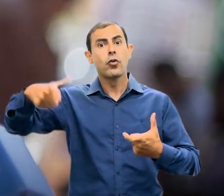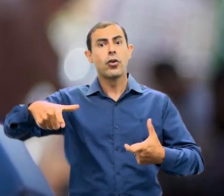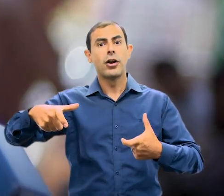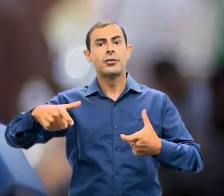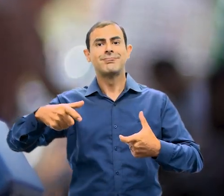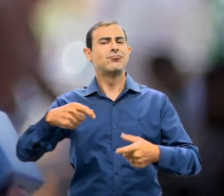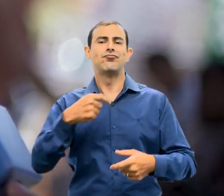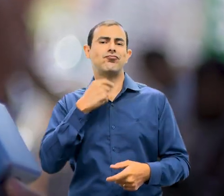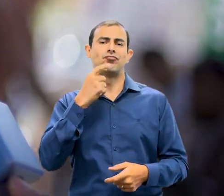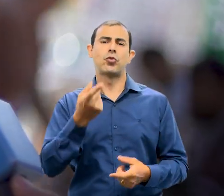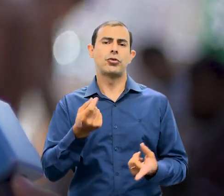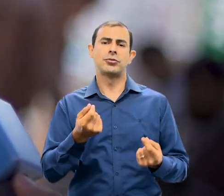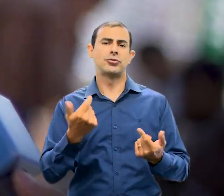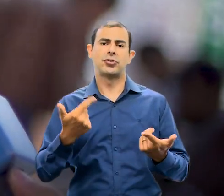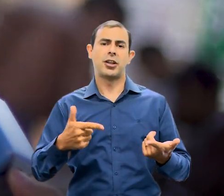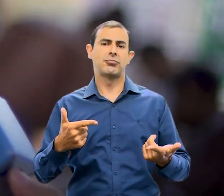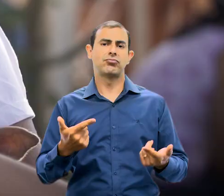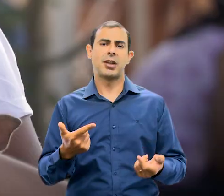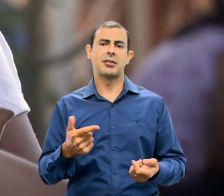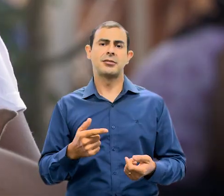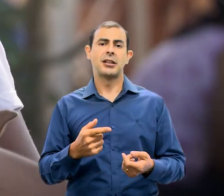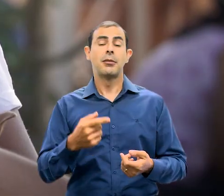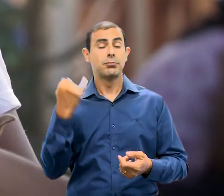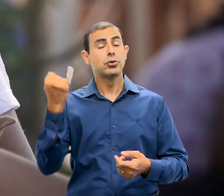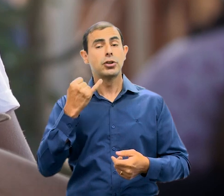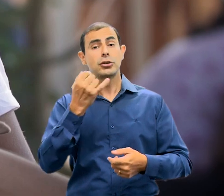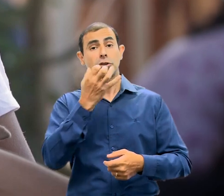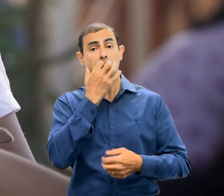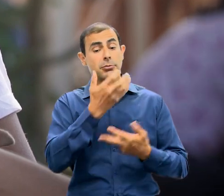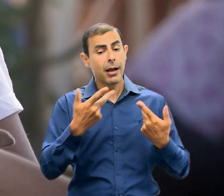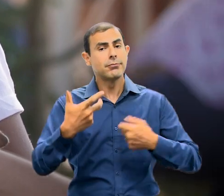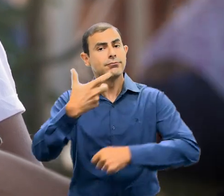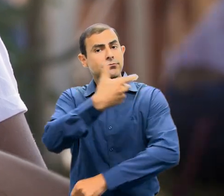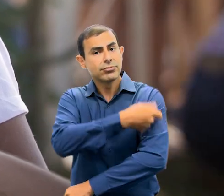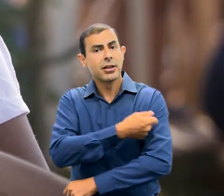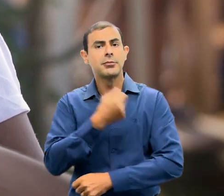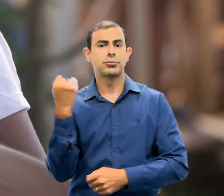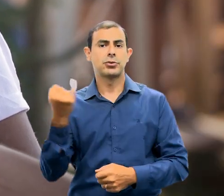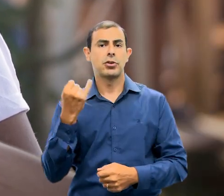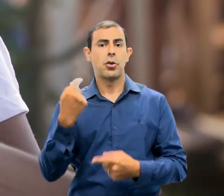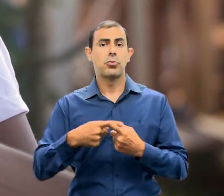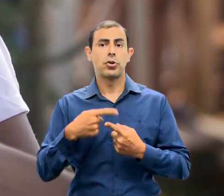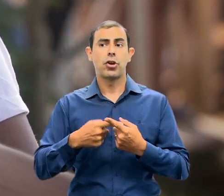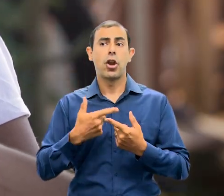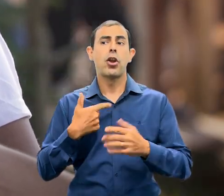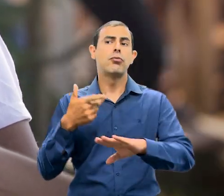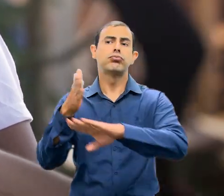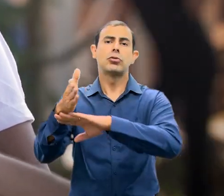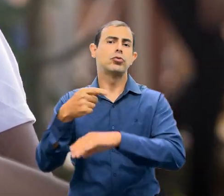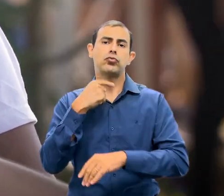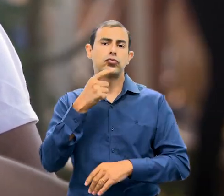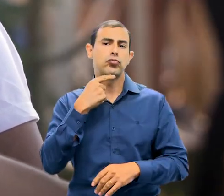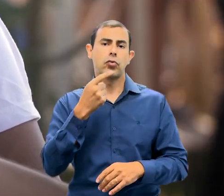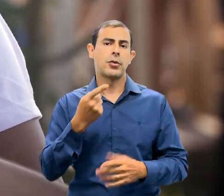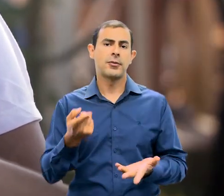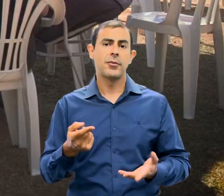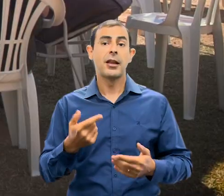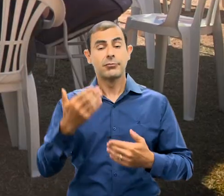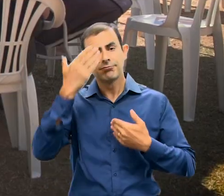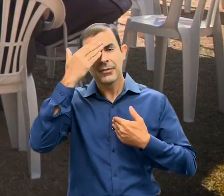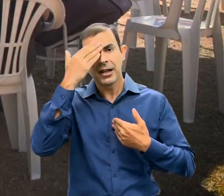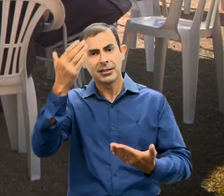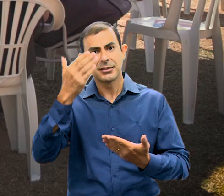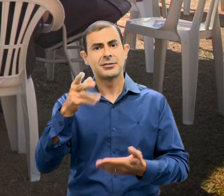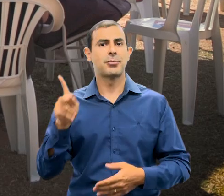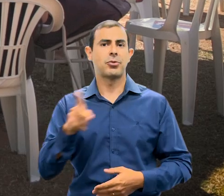daqui para outro lugar, eu não teria condições de ir, né? Então é importante que os bichinhos se vacinem. Já que não temos essa oportunidade,